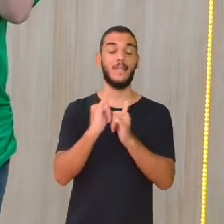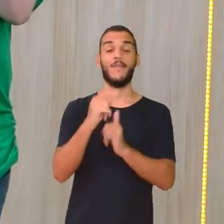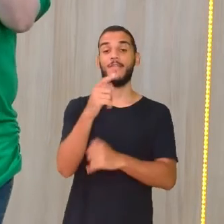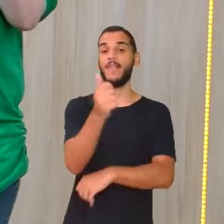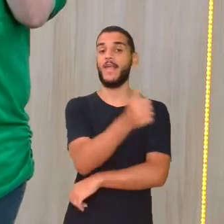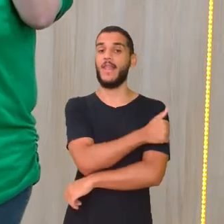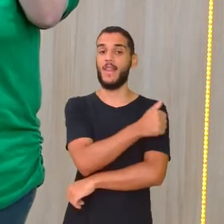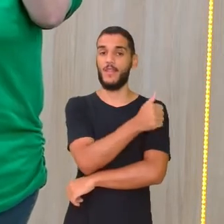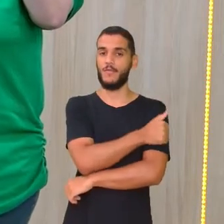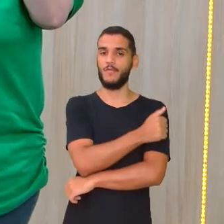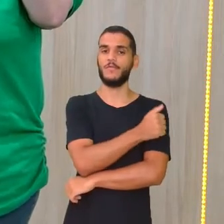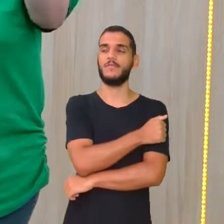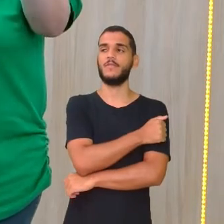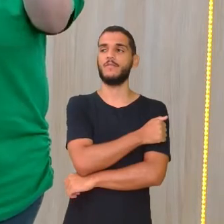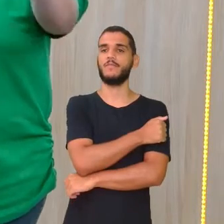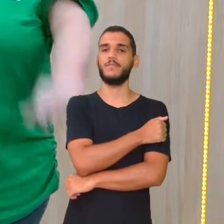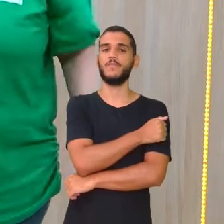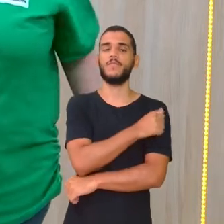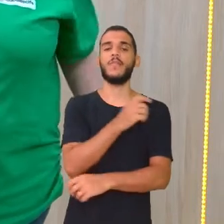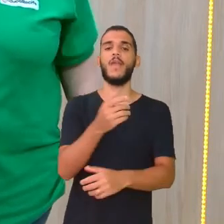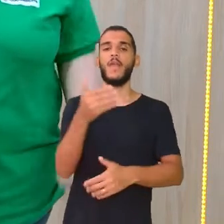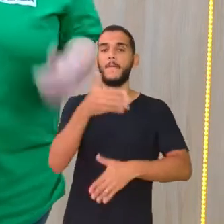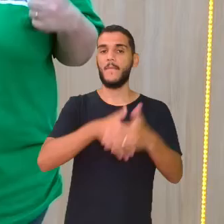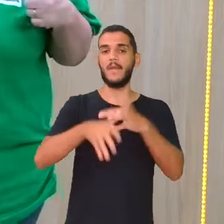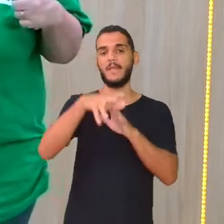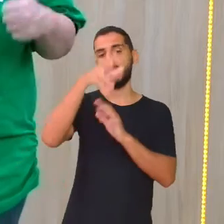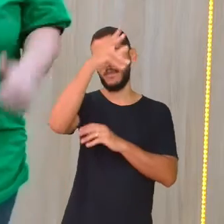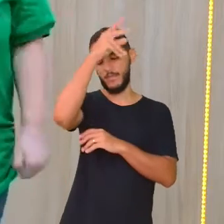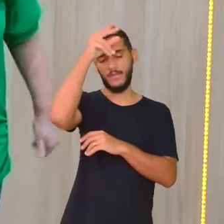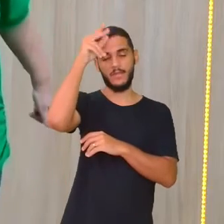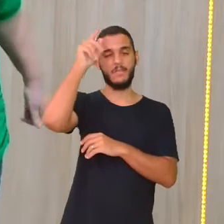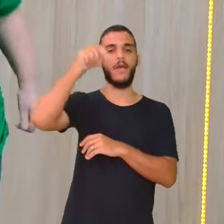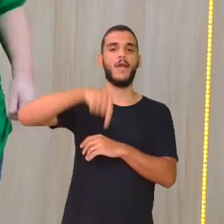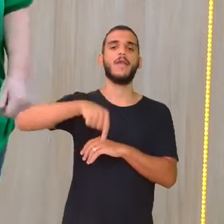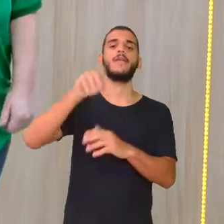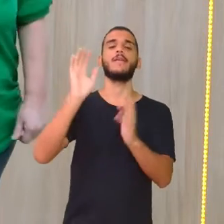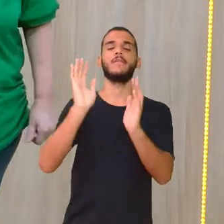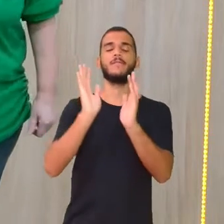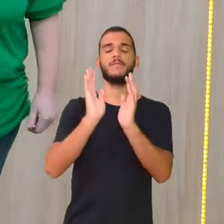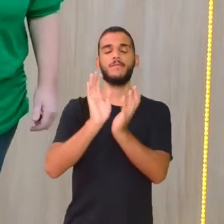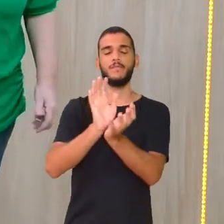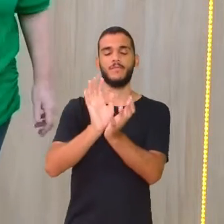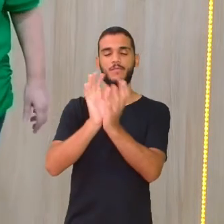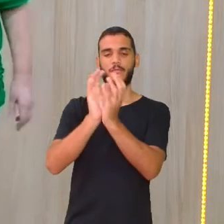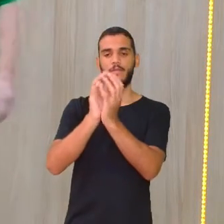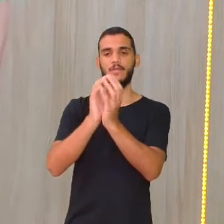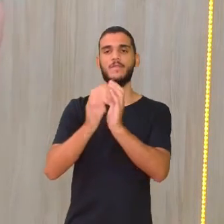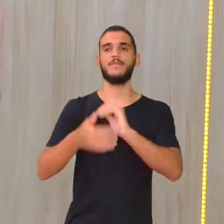aluno da Rede Municipal do Recife, tá? Então,